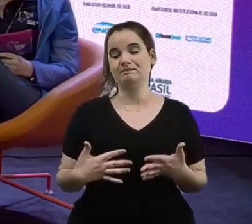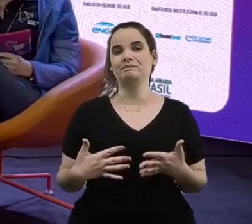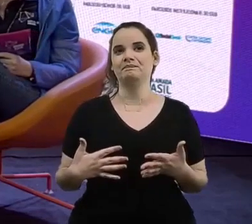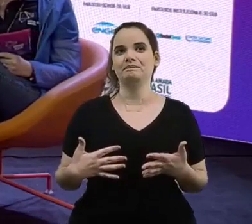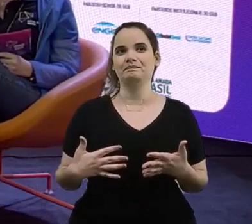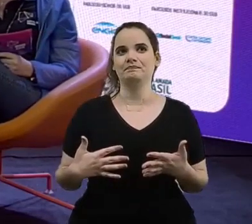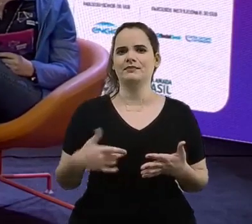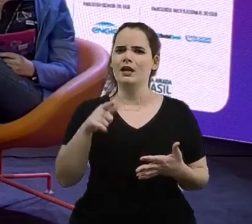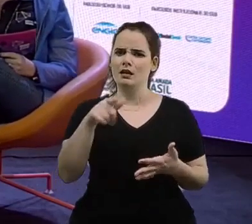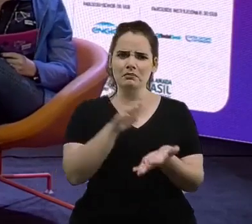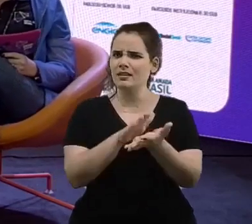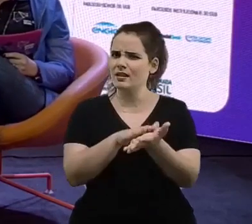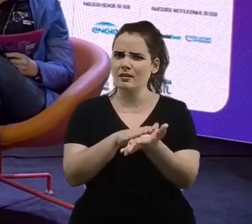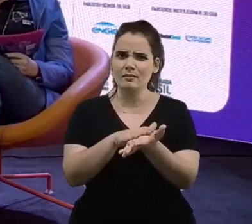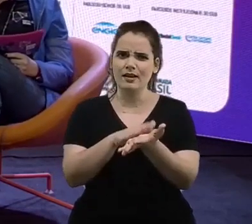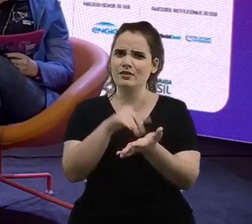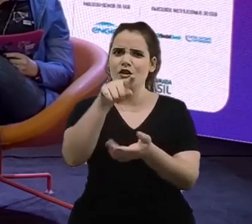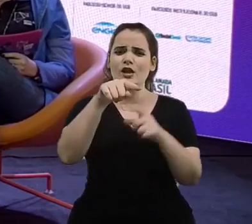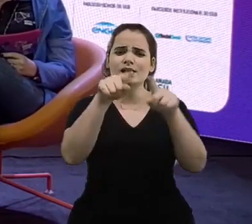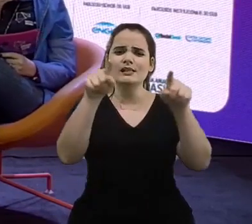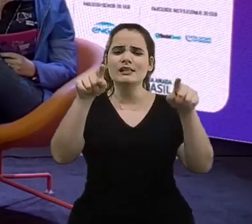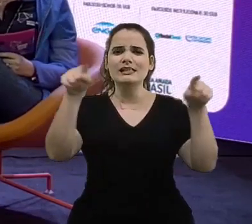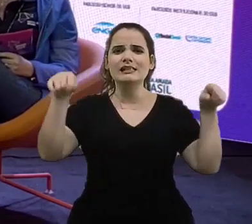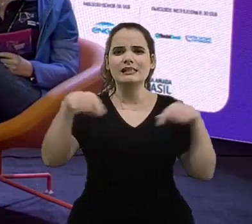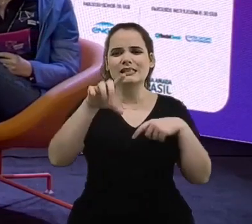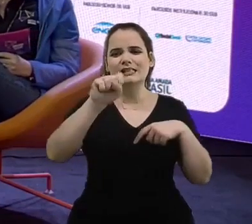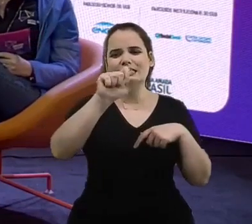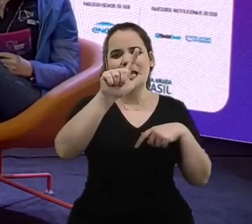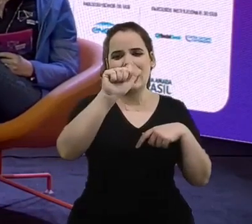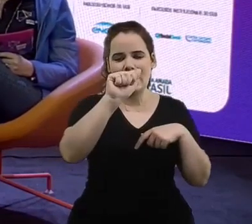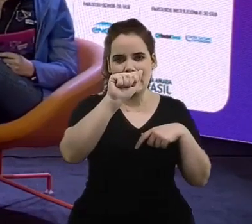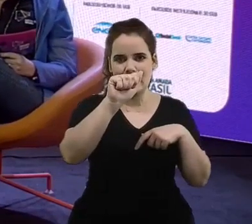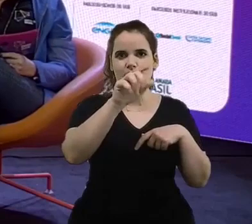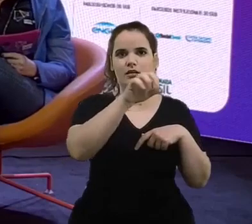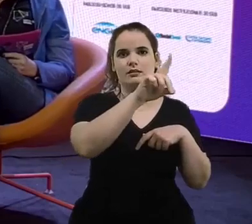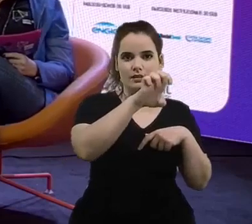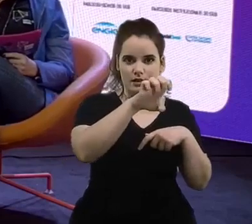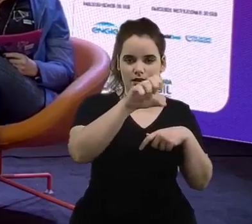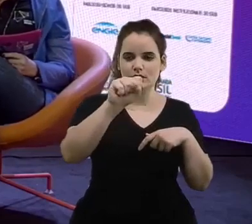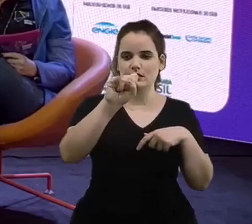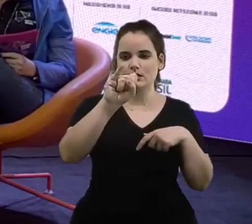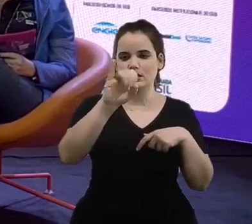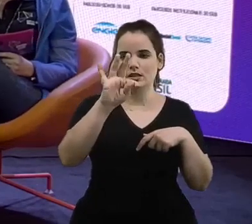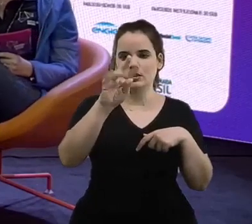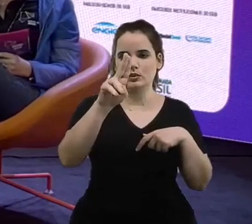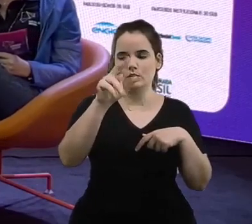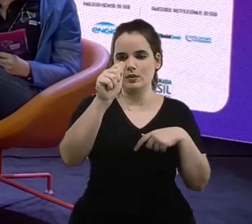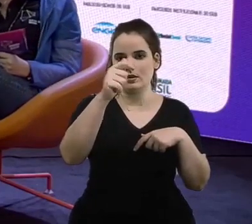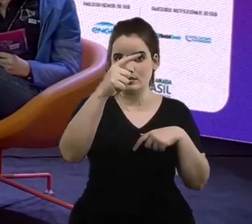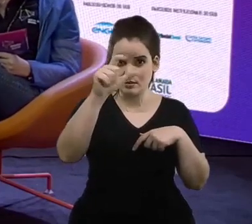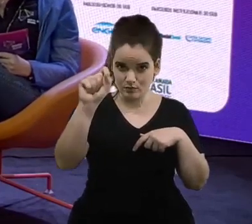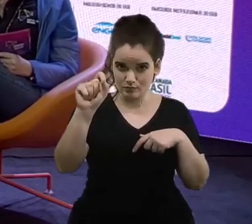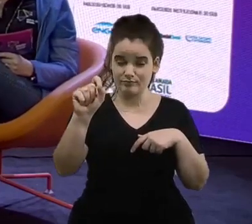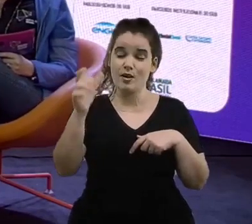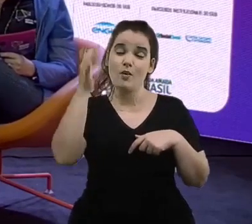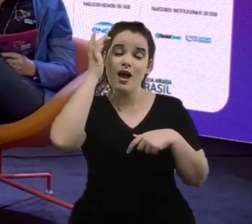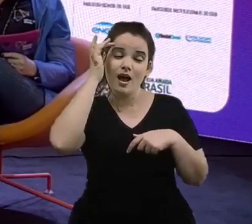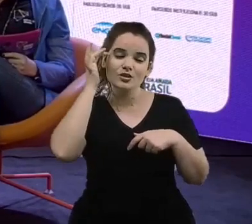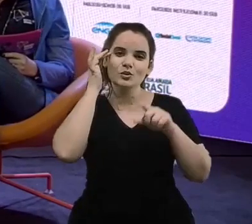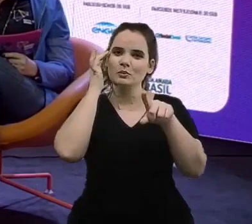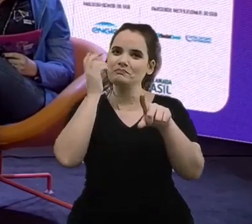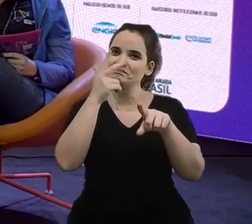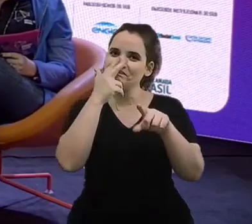que sobre tempo, de fato, para que a gente faça a análise de dados, né, e aí a gente consegue também ter uma maior autonomia no desenvolvimento